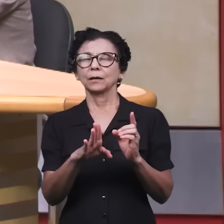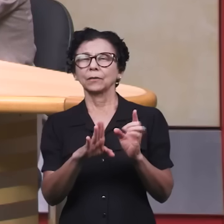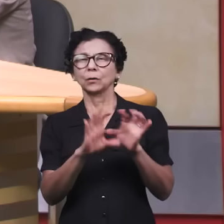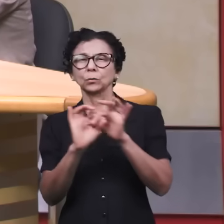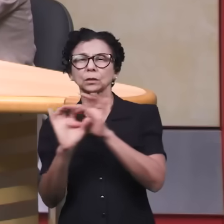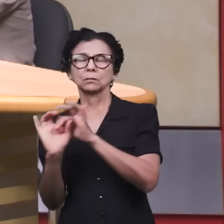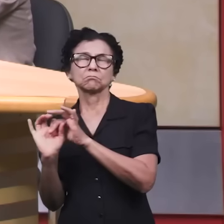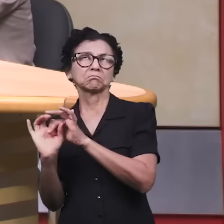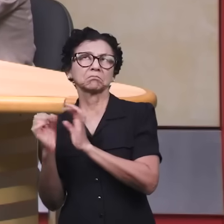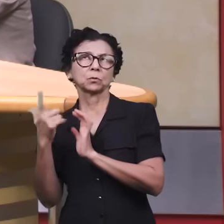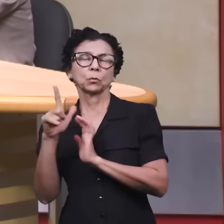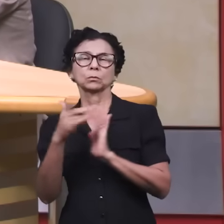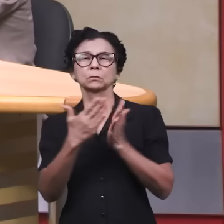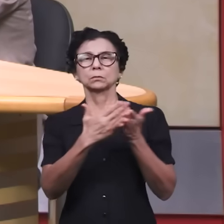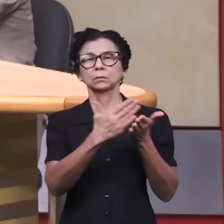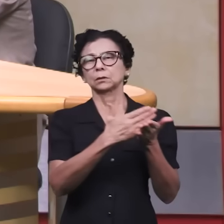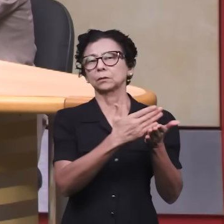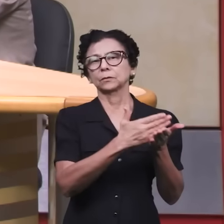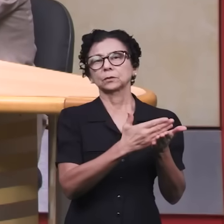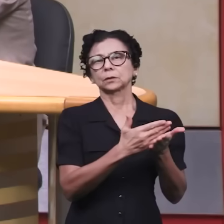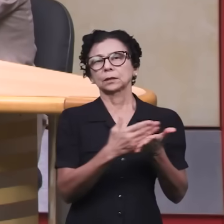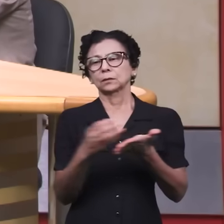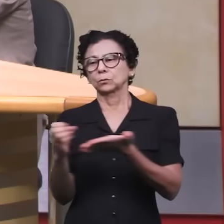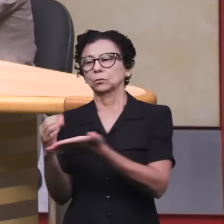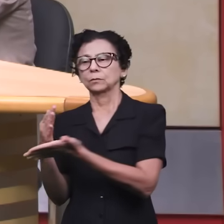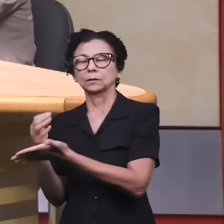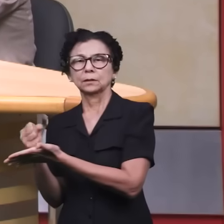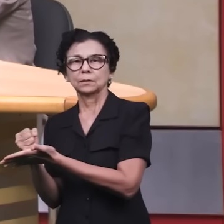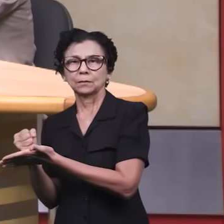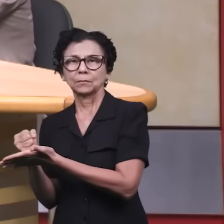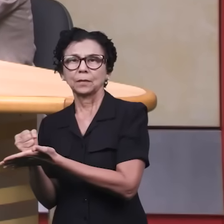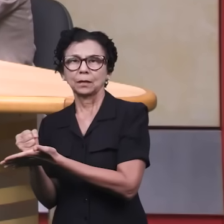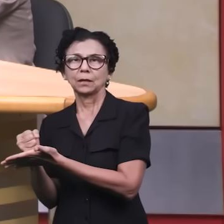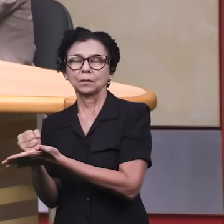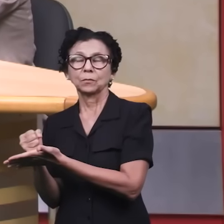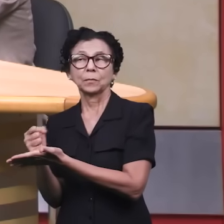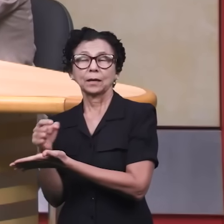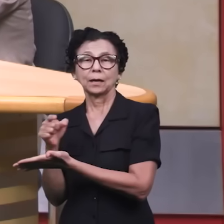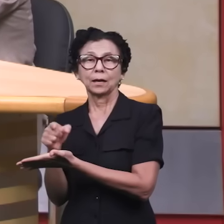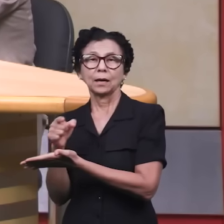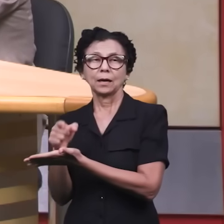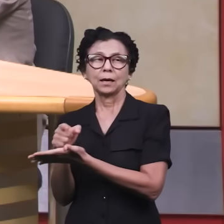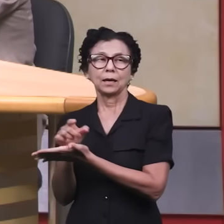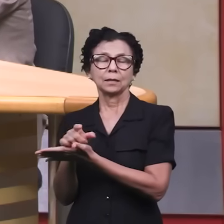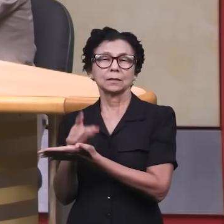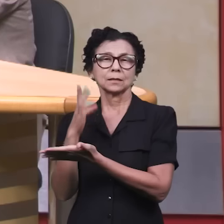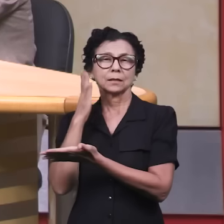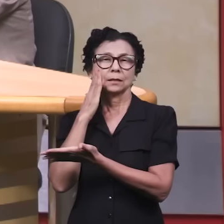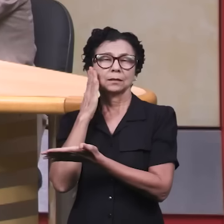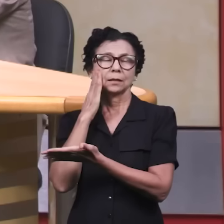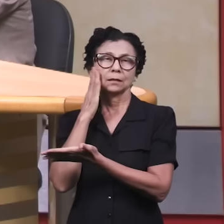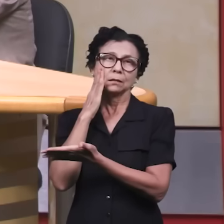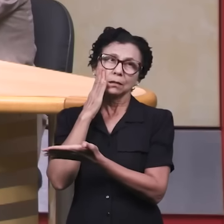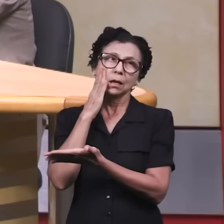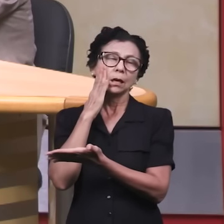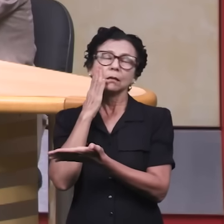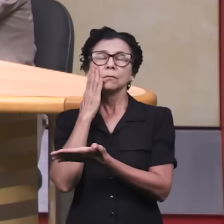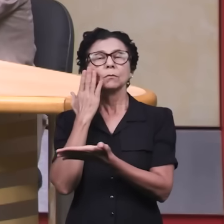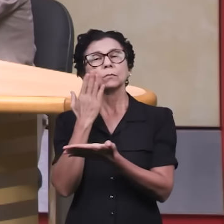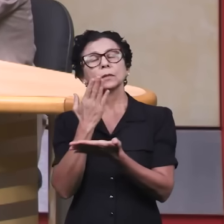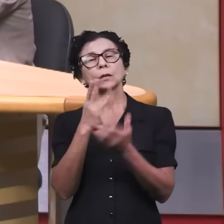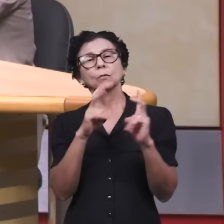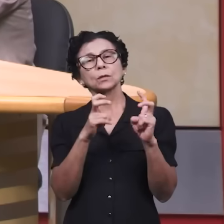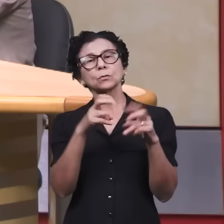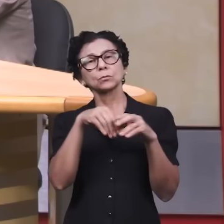passagem, seja do Novo Testamento, seja de Atos dos Apóstolos, para que eles então situem aquele ensino dentro do contexto de uma